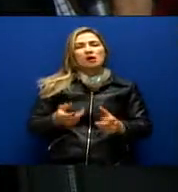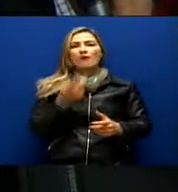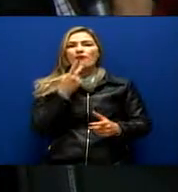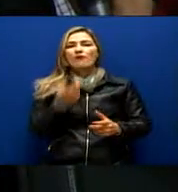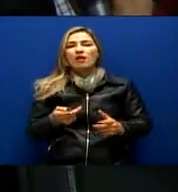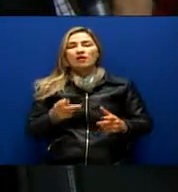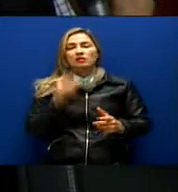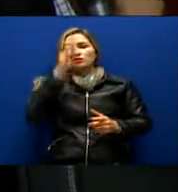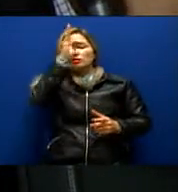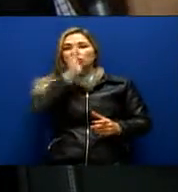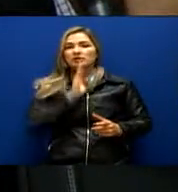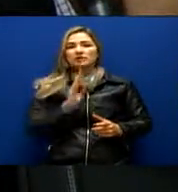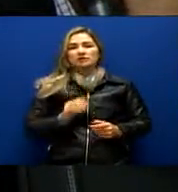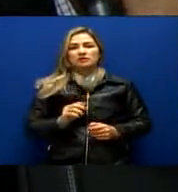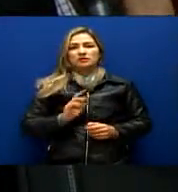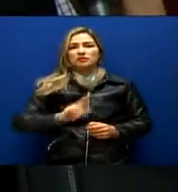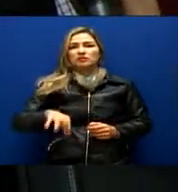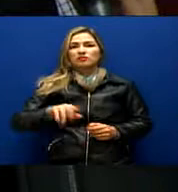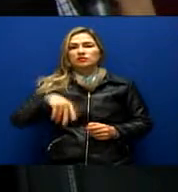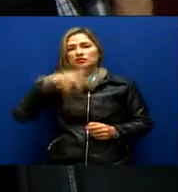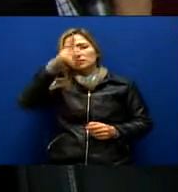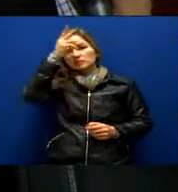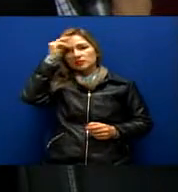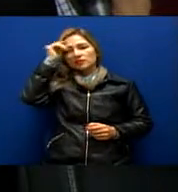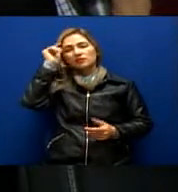é gratuito, a prefeitura paga.